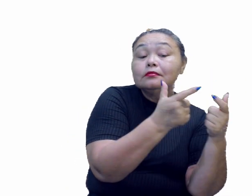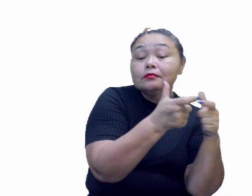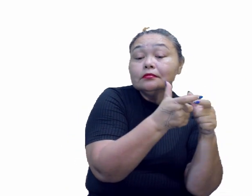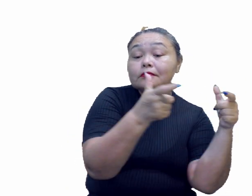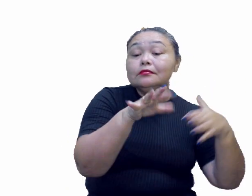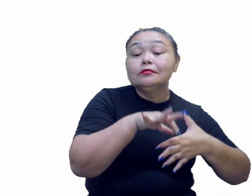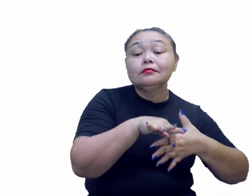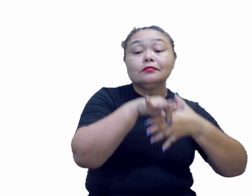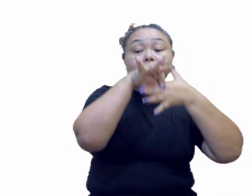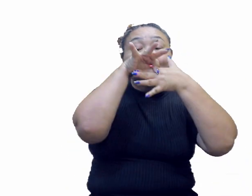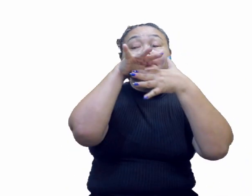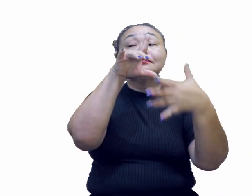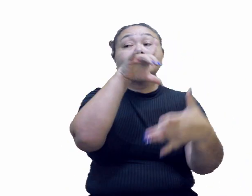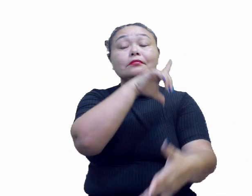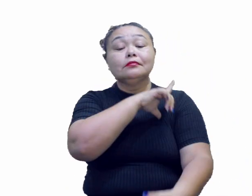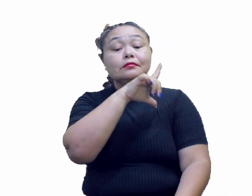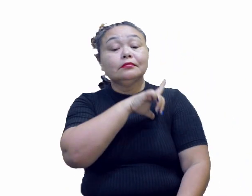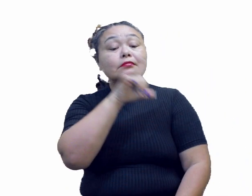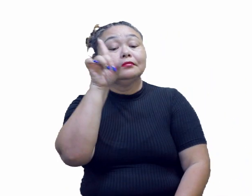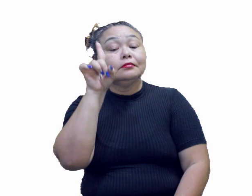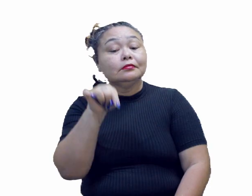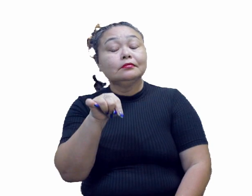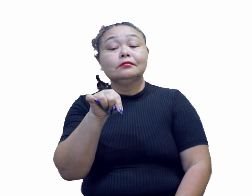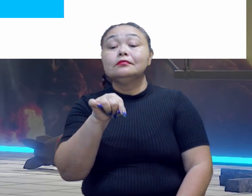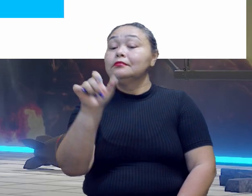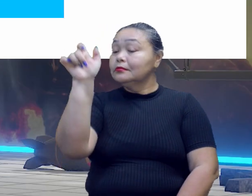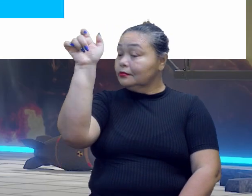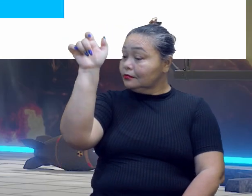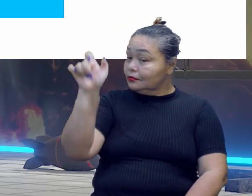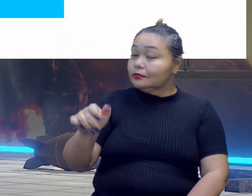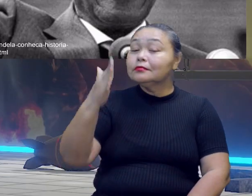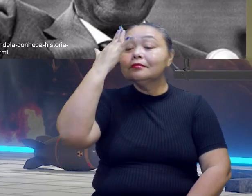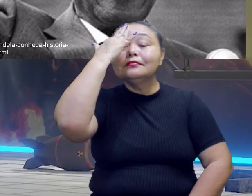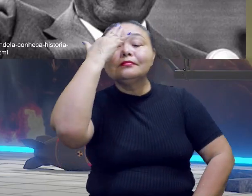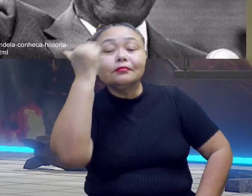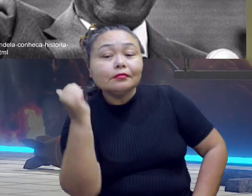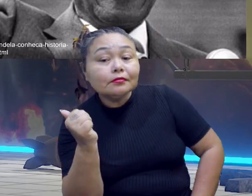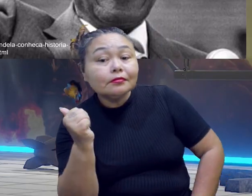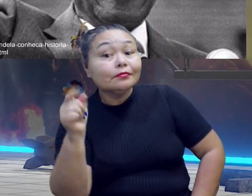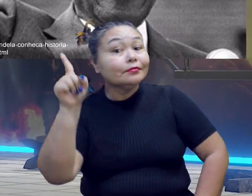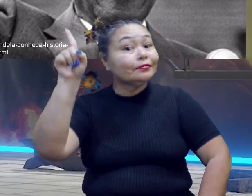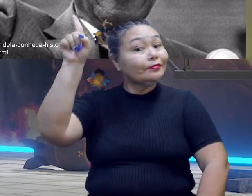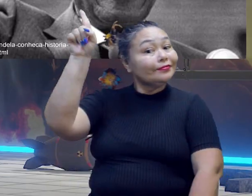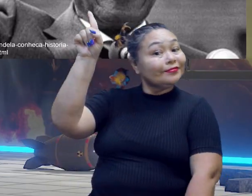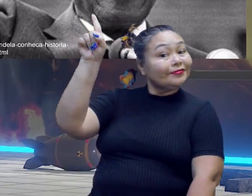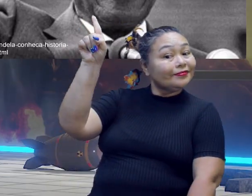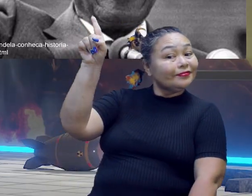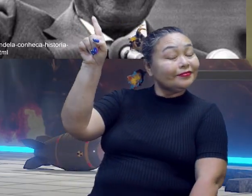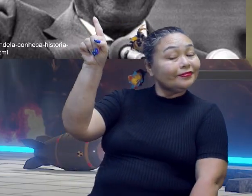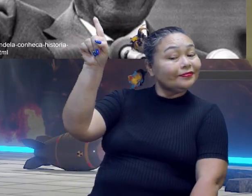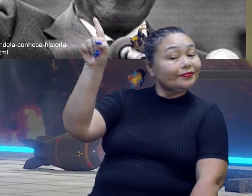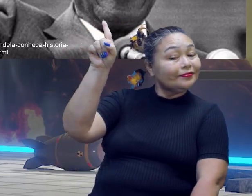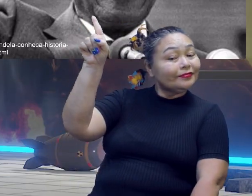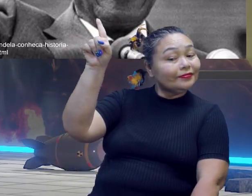maiores lideranças que nós vamos ter é ele. Sabe quem? Olha aqui, ó.